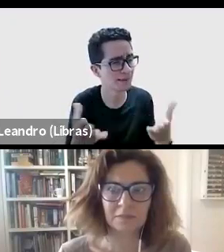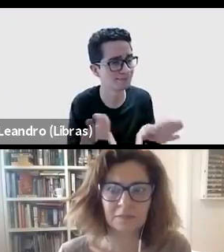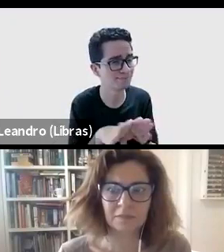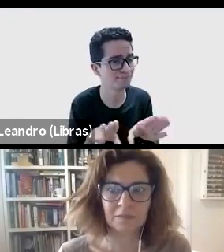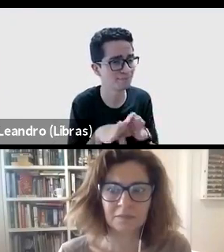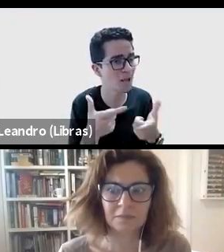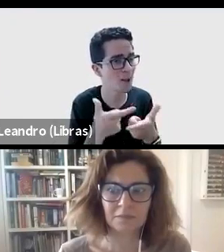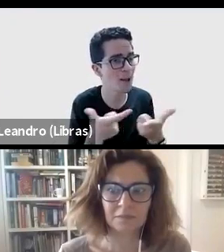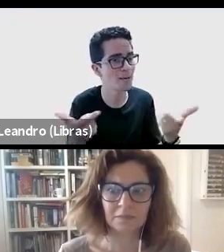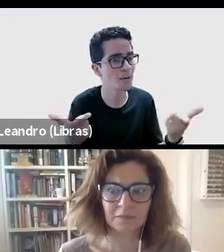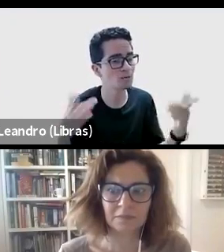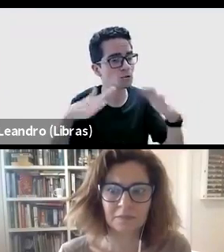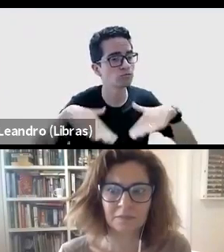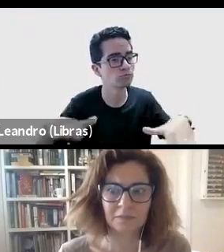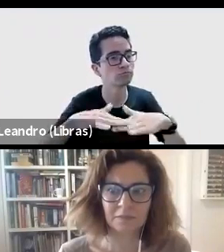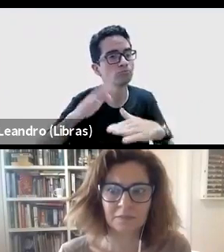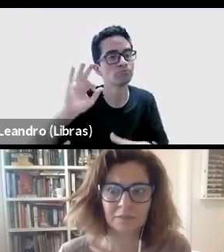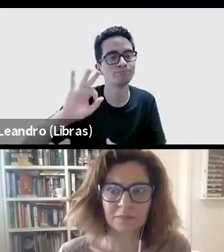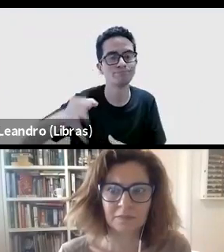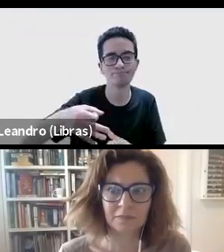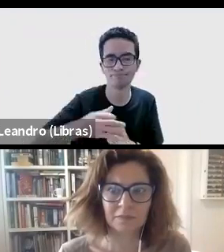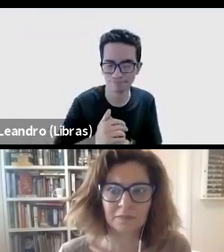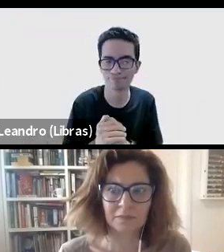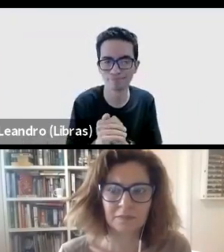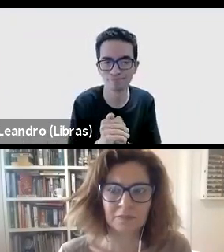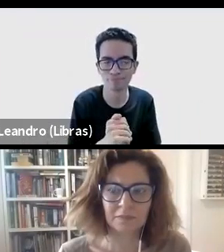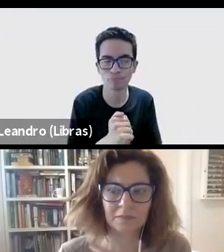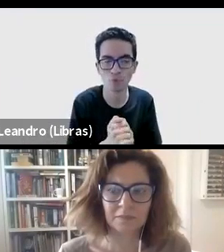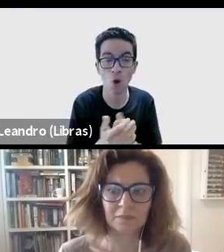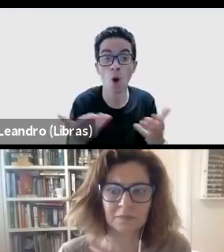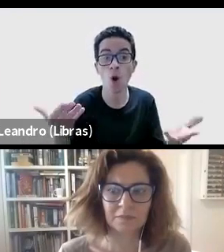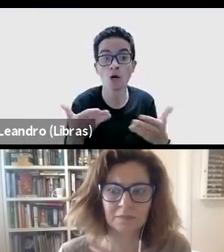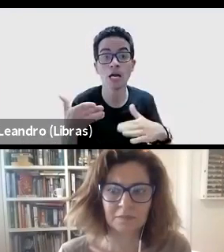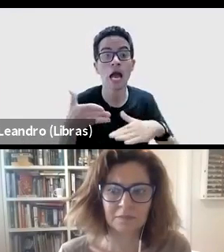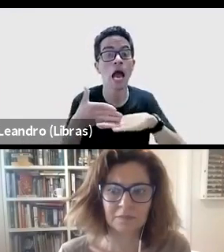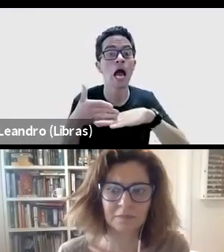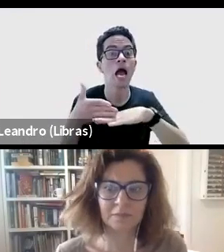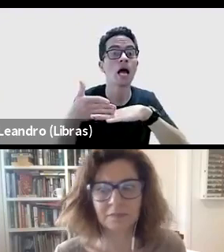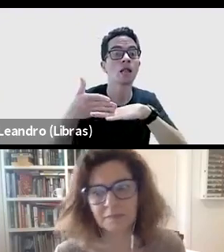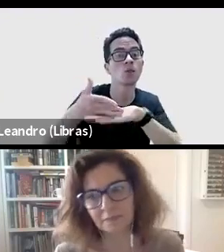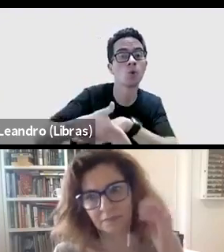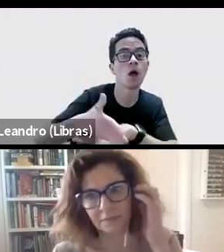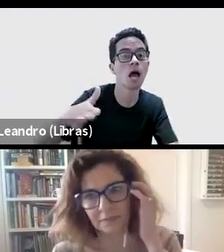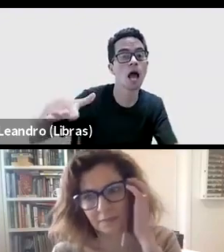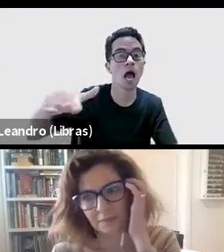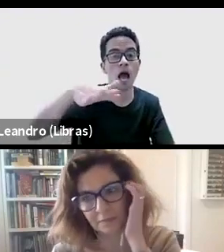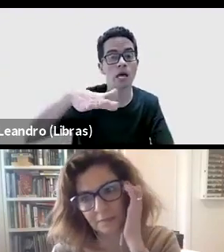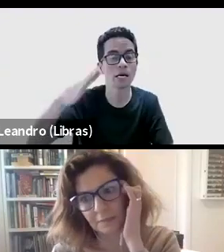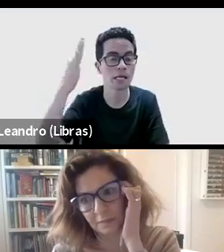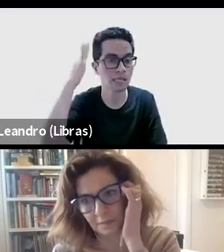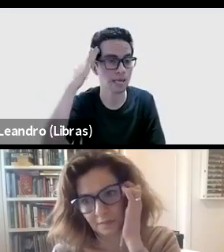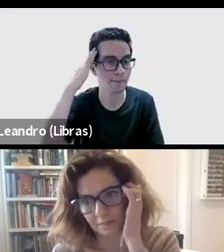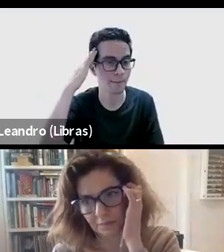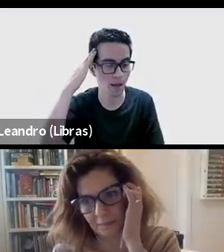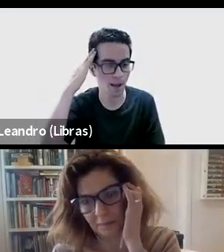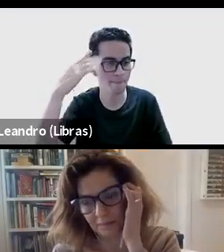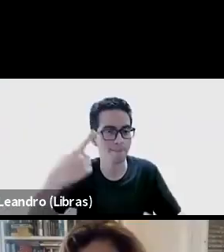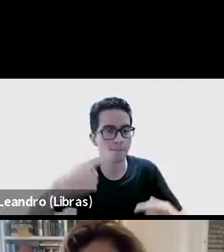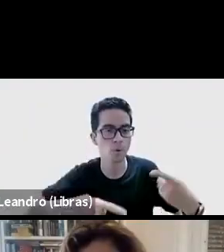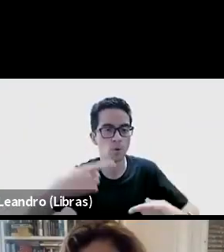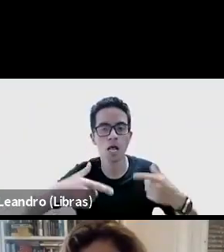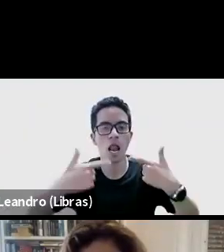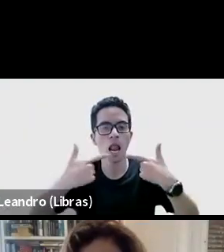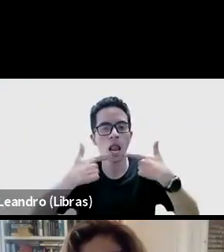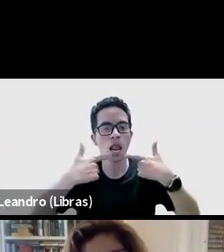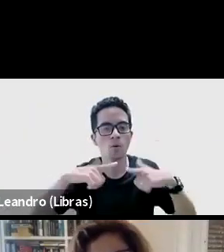Ampliar. Então, assim, né, eu tenho atuado aí um pouco, né, sobretudo com essas questões de políticas linguísticas e